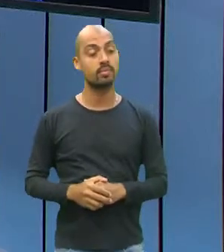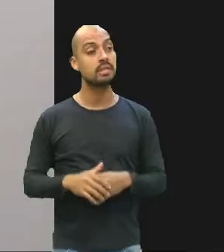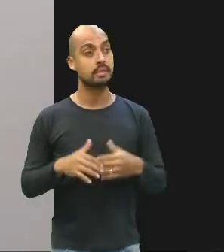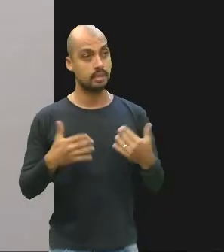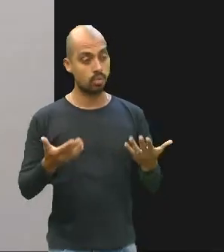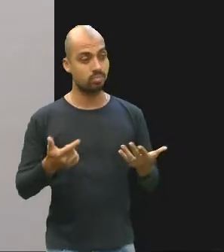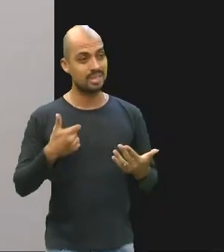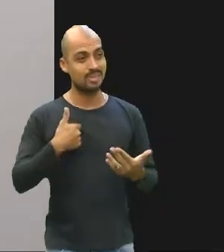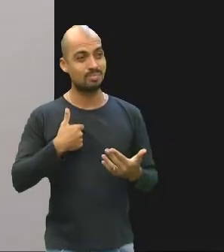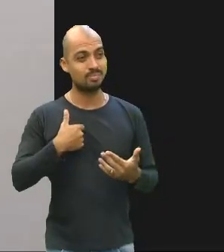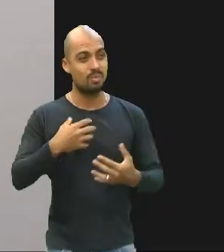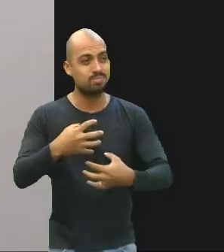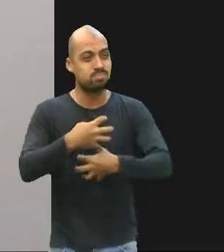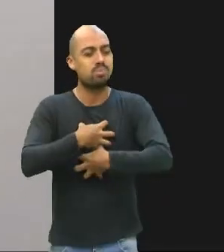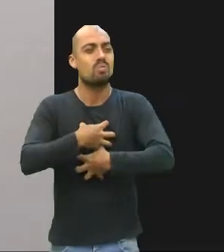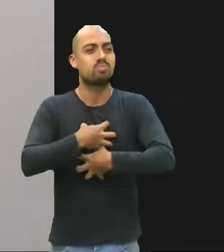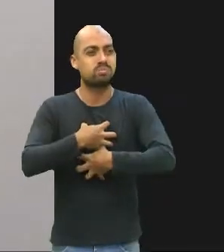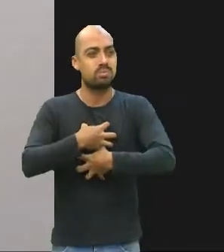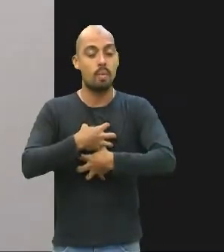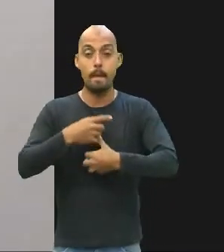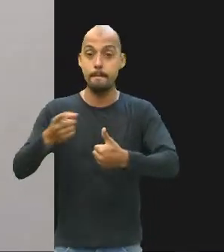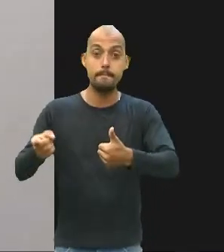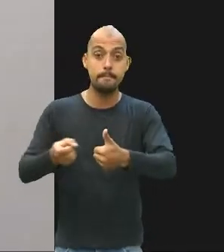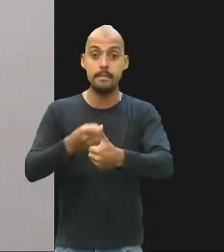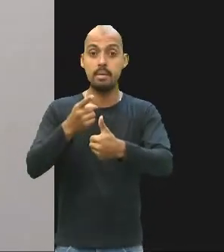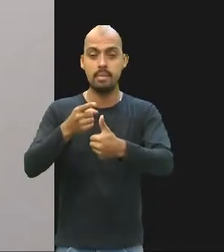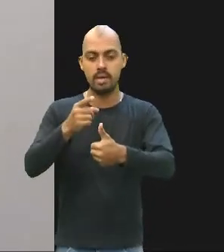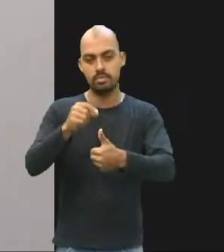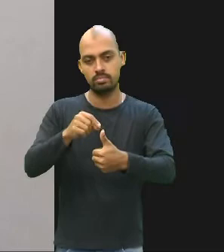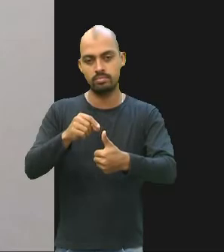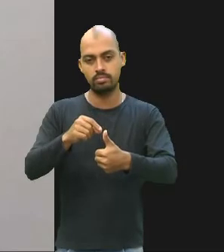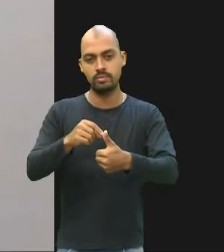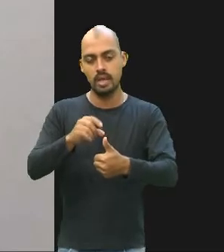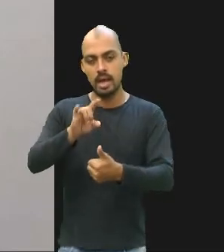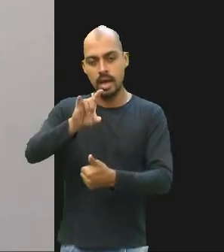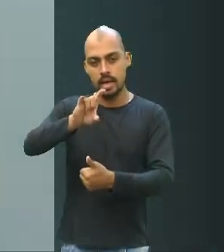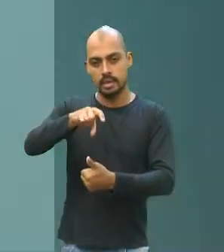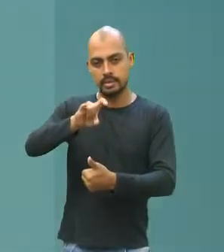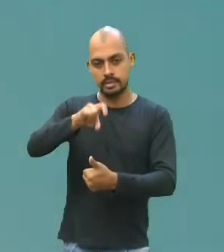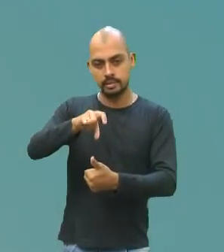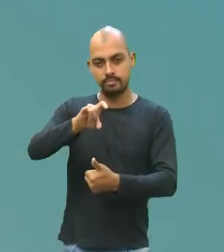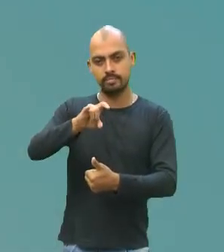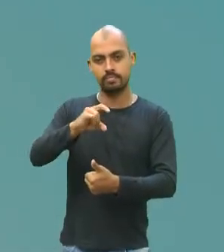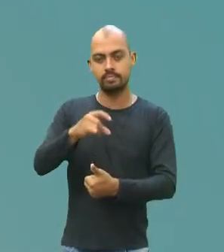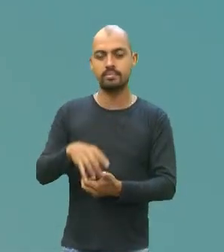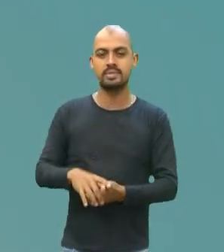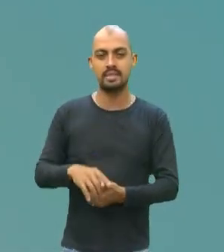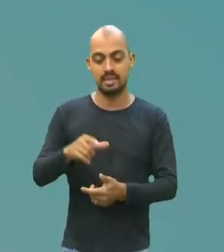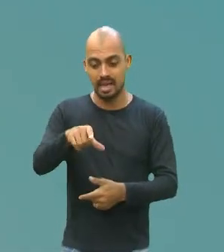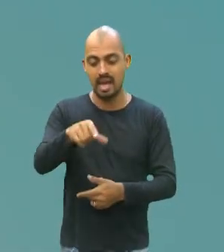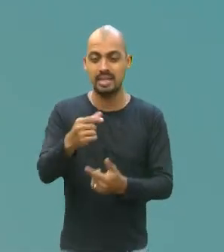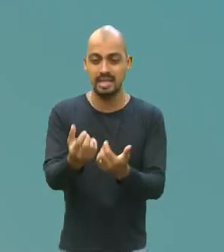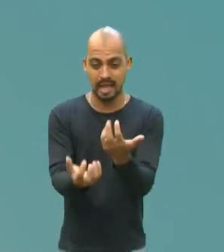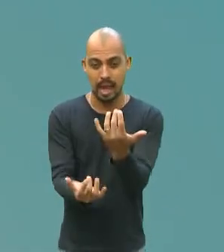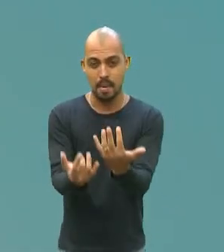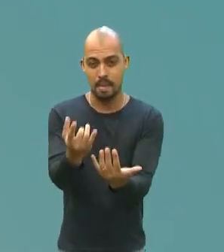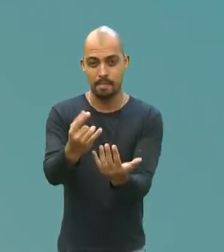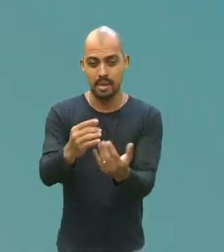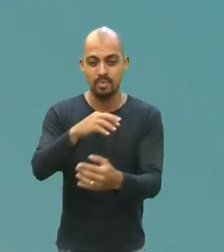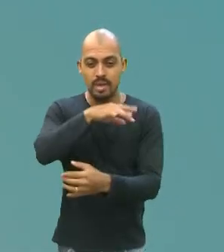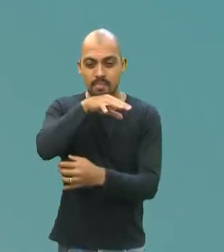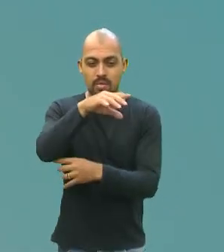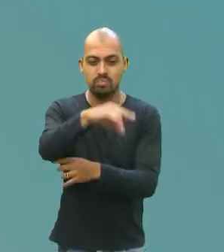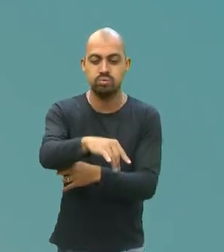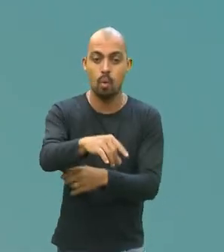Uma coisa que me chocou bastante foi um dos meus primeiros resgates, que foi de uma anta. Ela tinha todos os membros queimados,